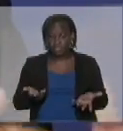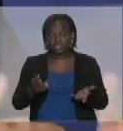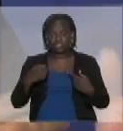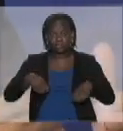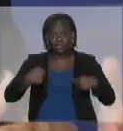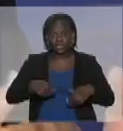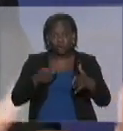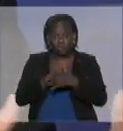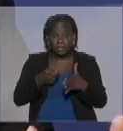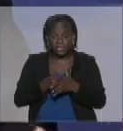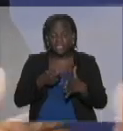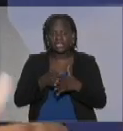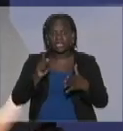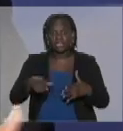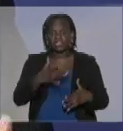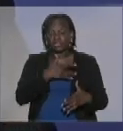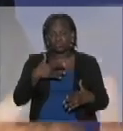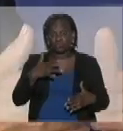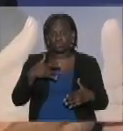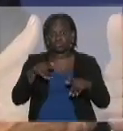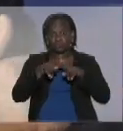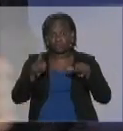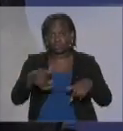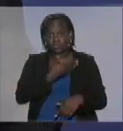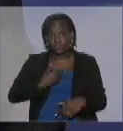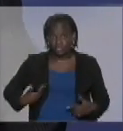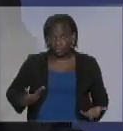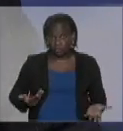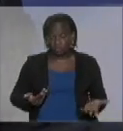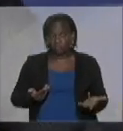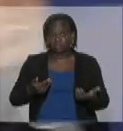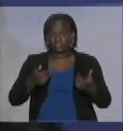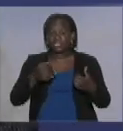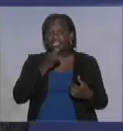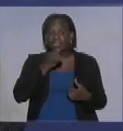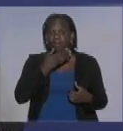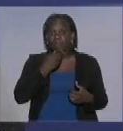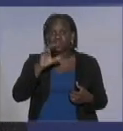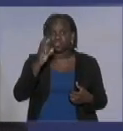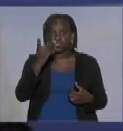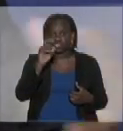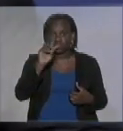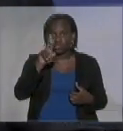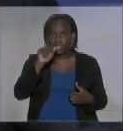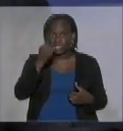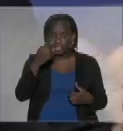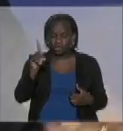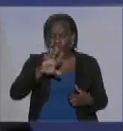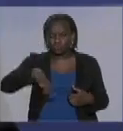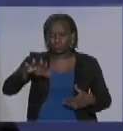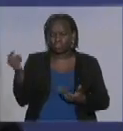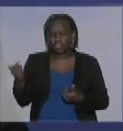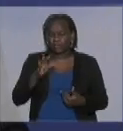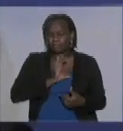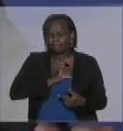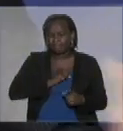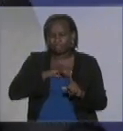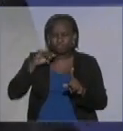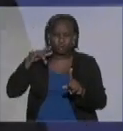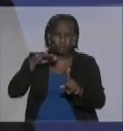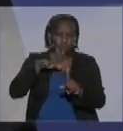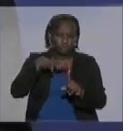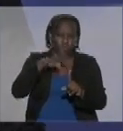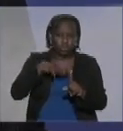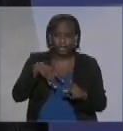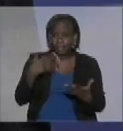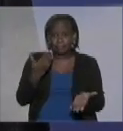Nós temos que combater com exatamente isso, com um programa claro. Mas, por exemplo, o Chorão, um ídolo da juventude, né, da